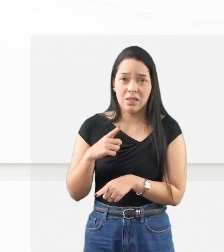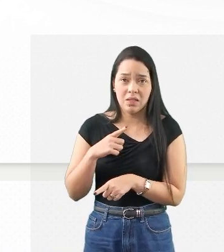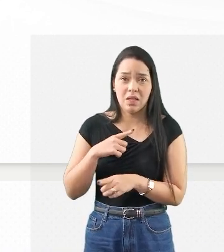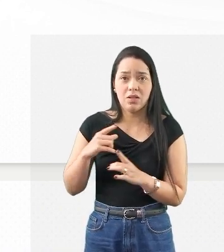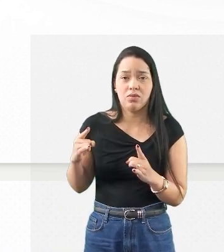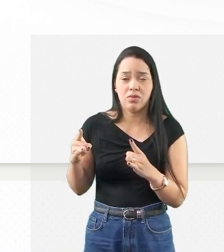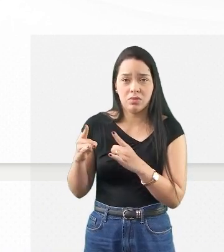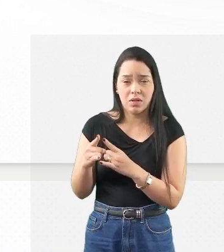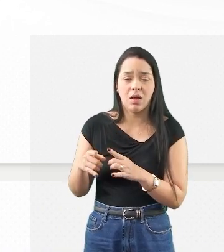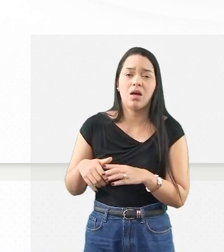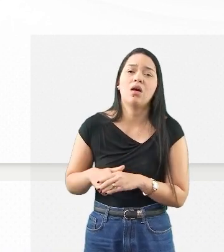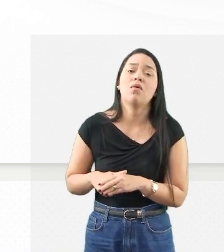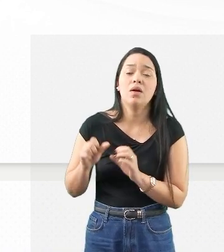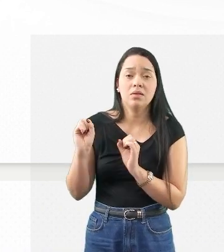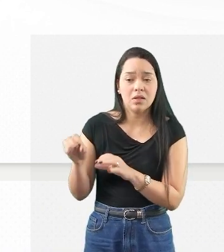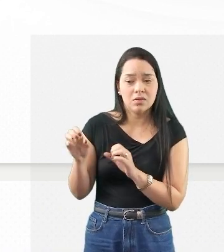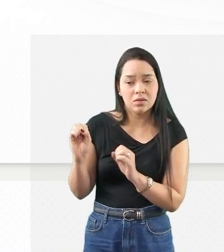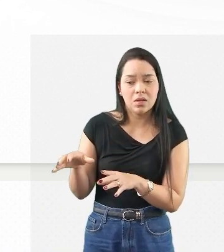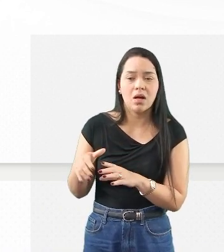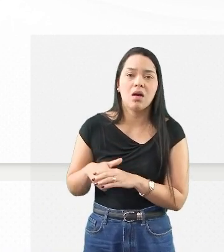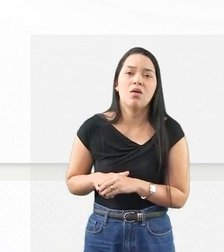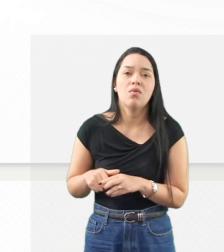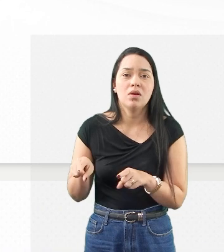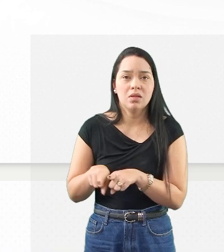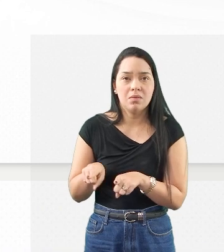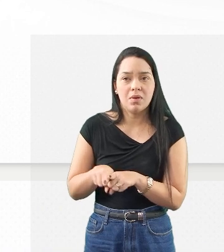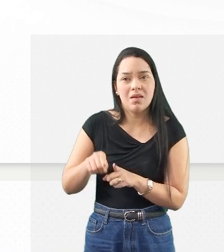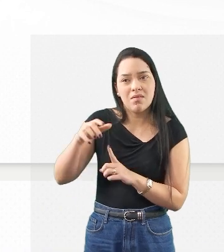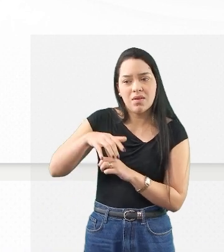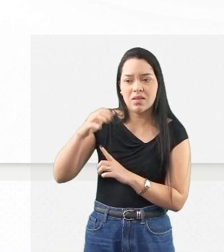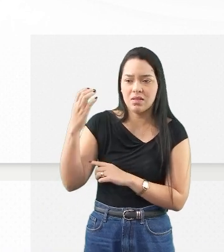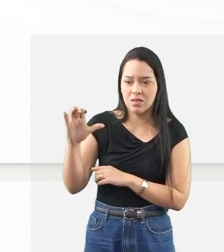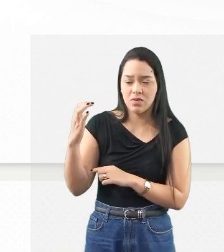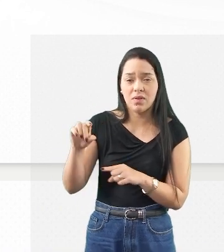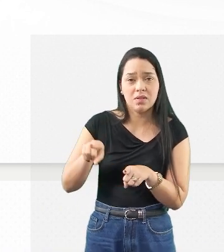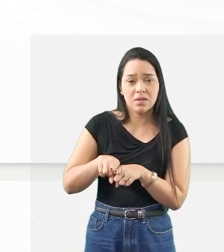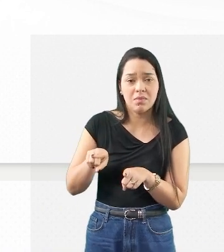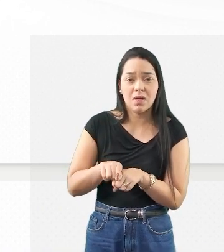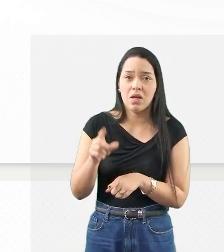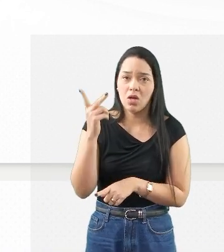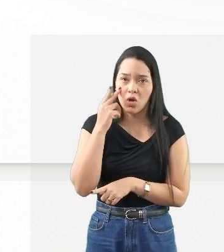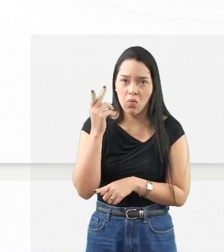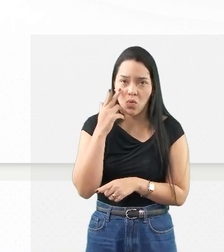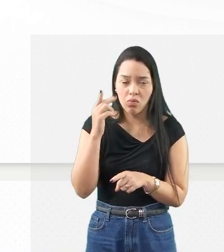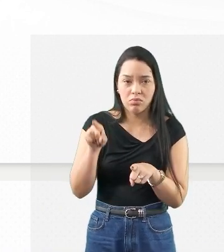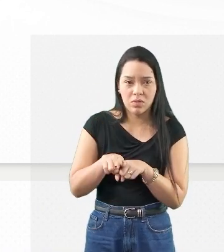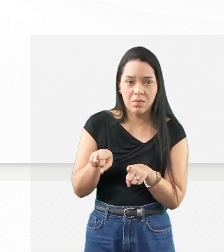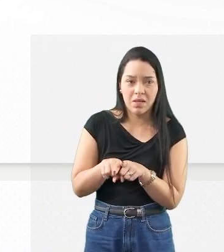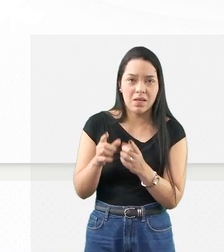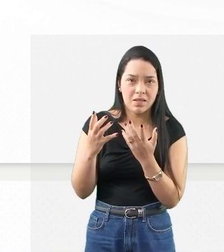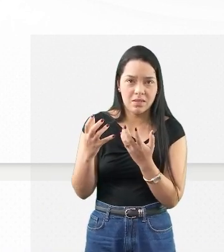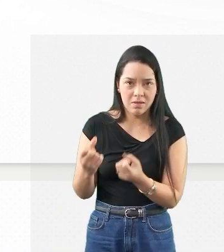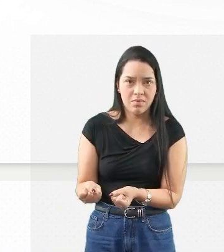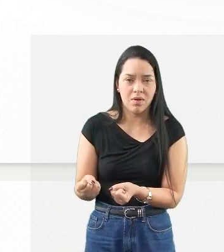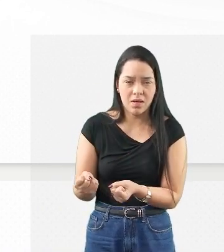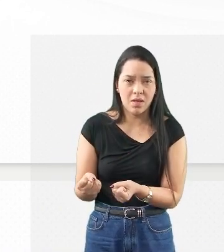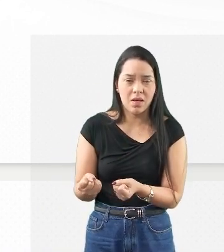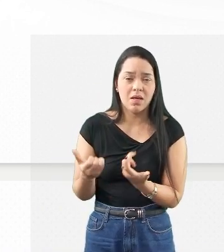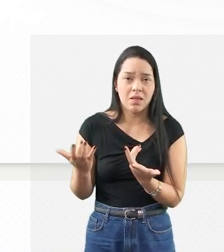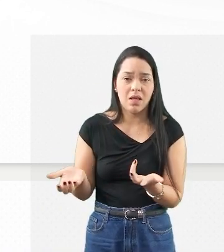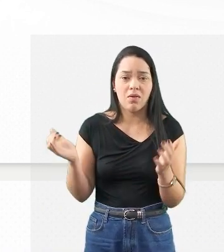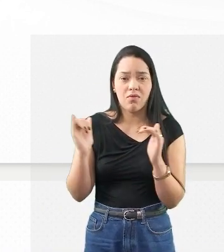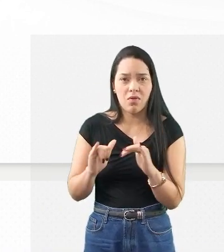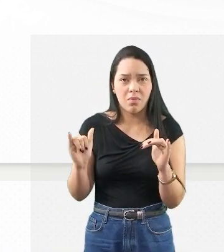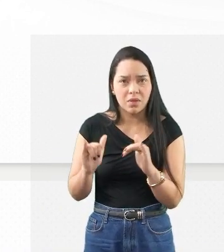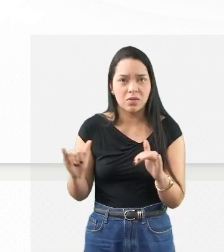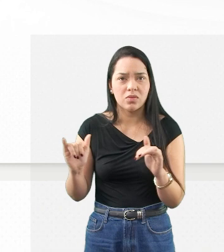institucional, educacional. Em feiras científicas, isso é muito comum. A gente receber aqueles folderzinhos com